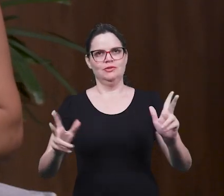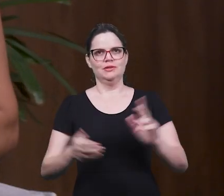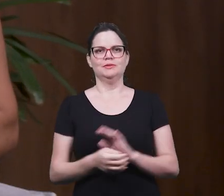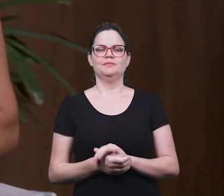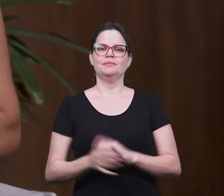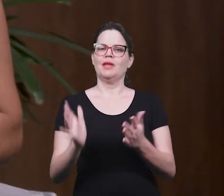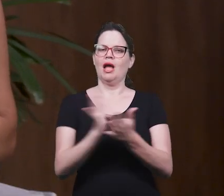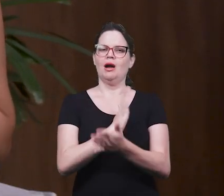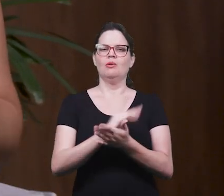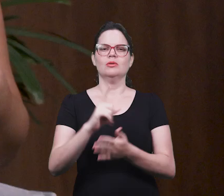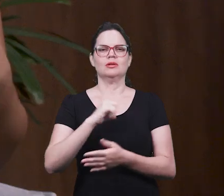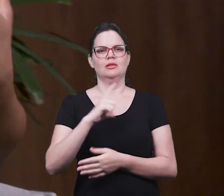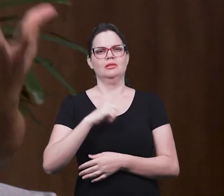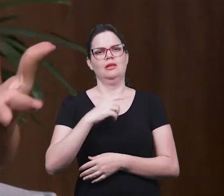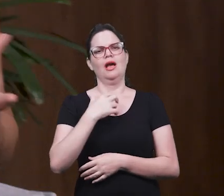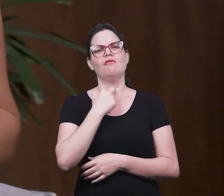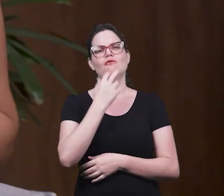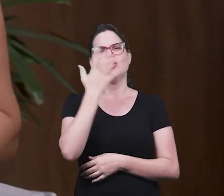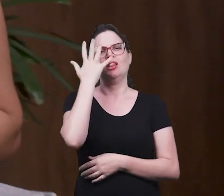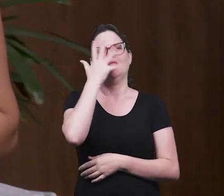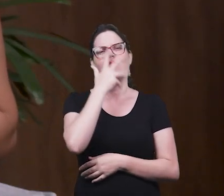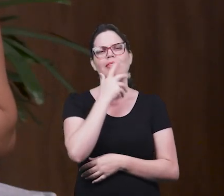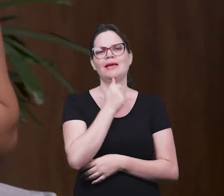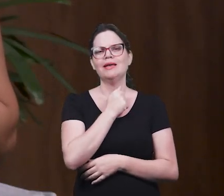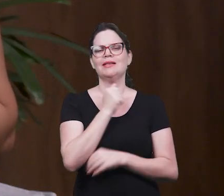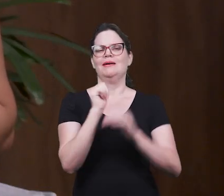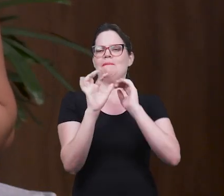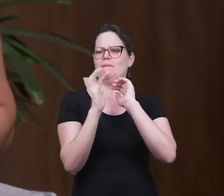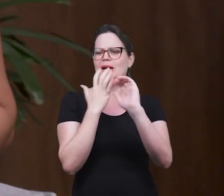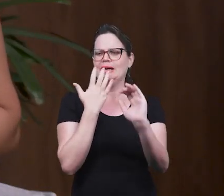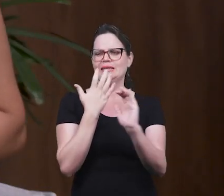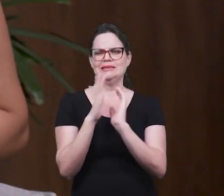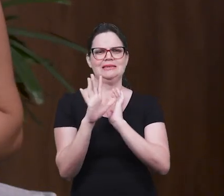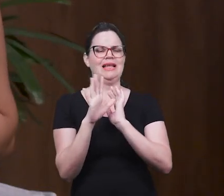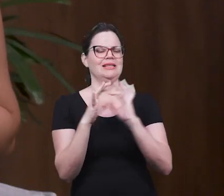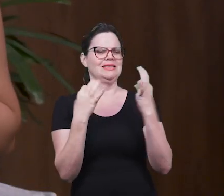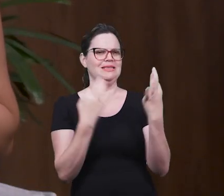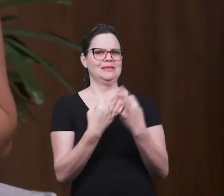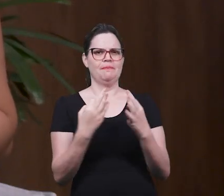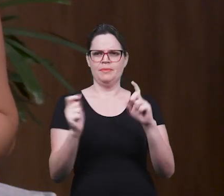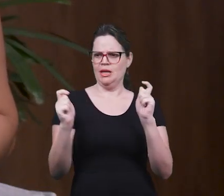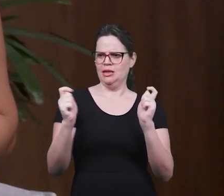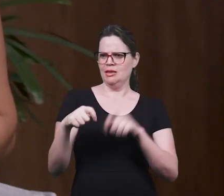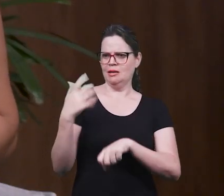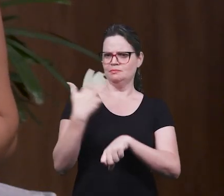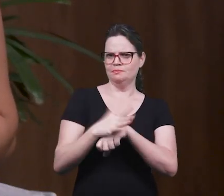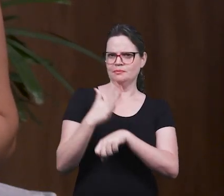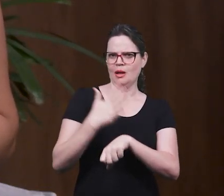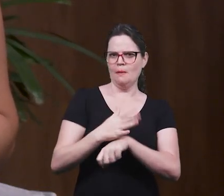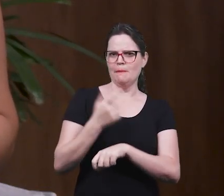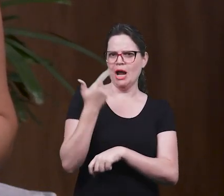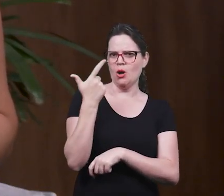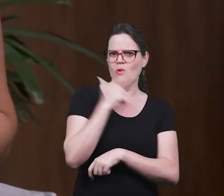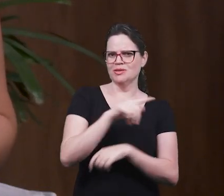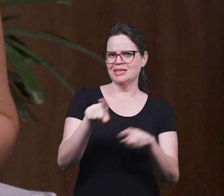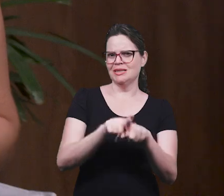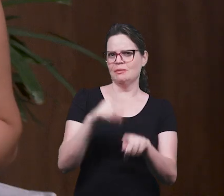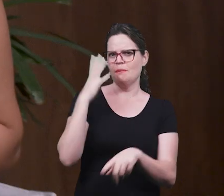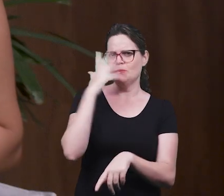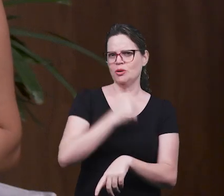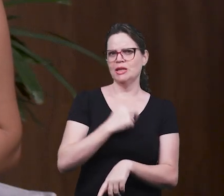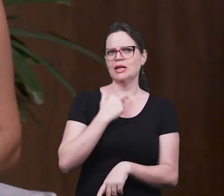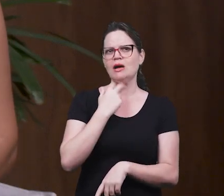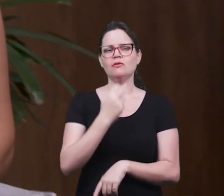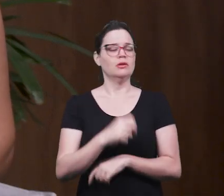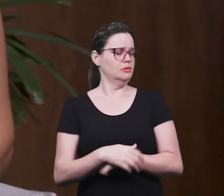voz, Cláudia. Para o canto, afinados, com um timbre bonito. É possível treinar uma voz para que ela se torne bela para